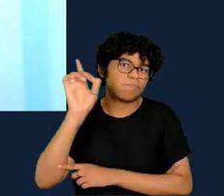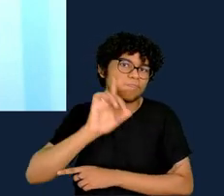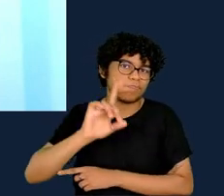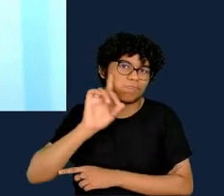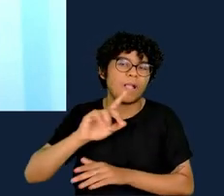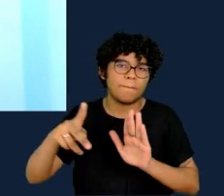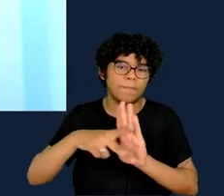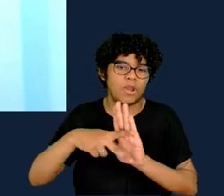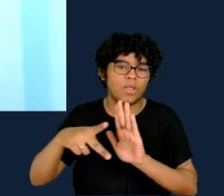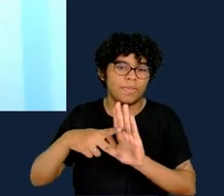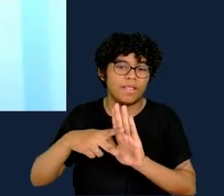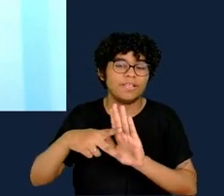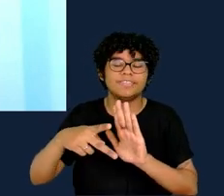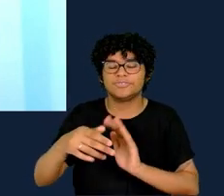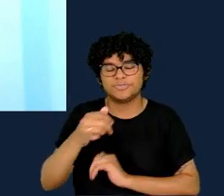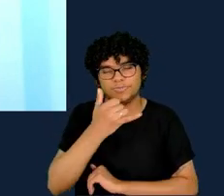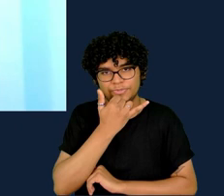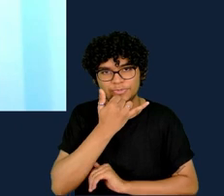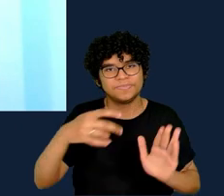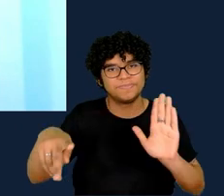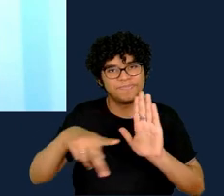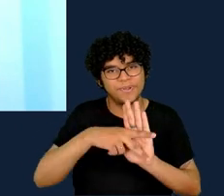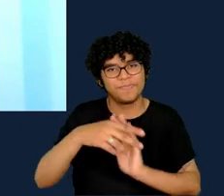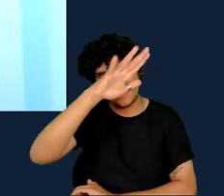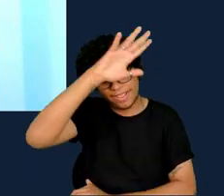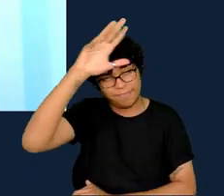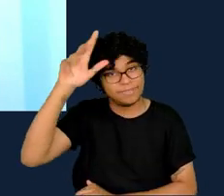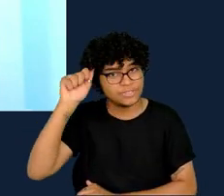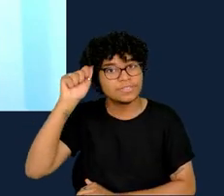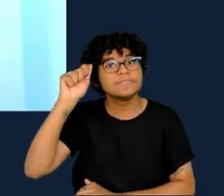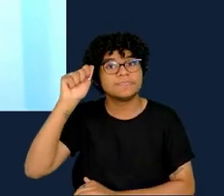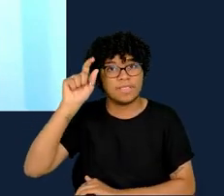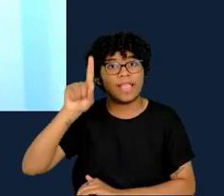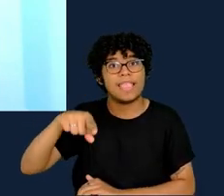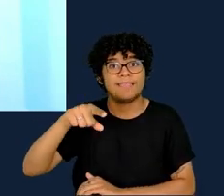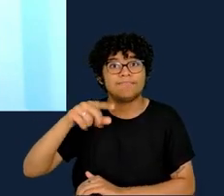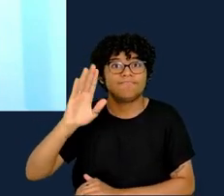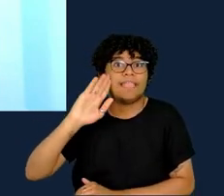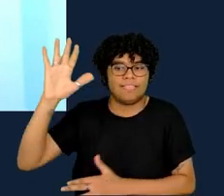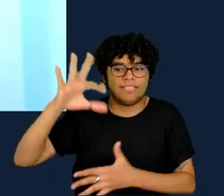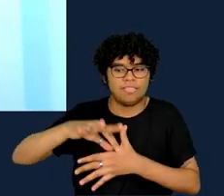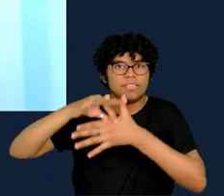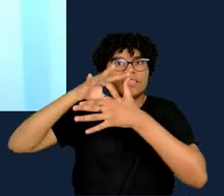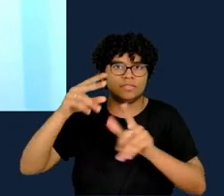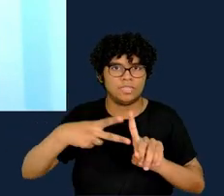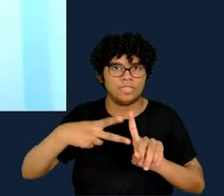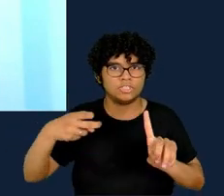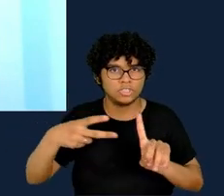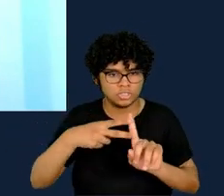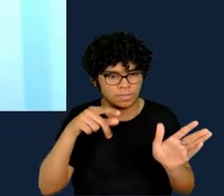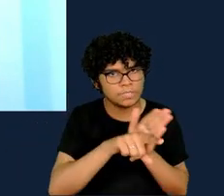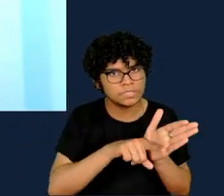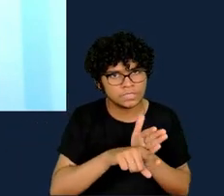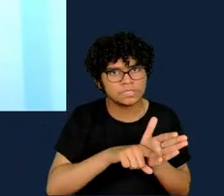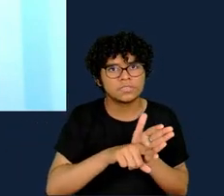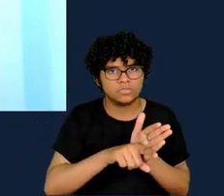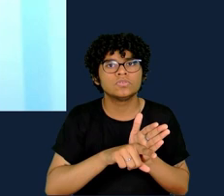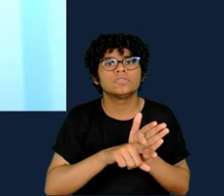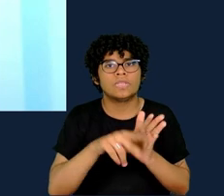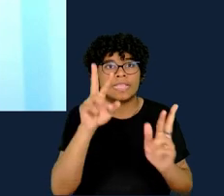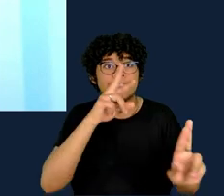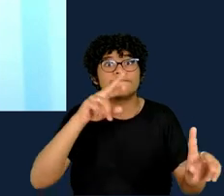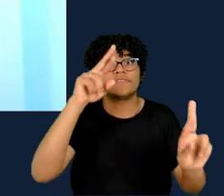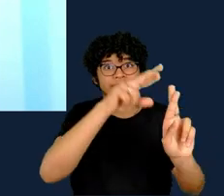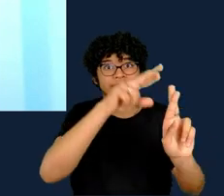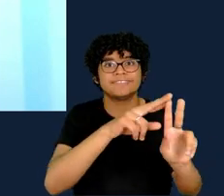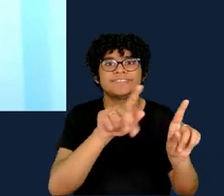Cachoeira, estado do Amazonas. Ela é uma liderança indígena, uma pesquisadora reconhecida, antropóloga e mãe.